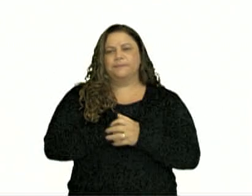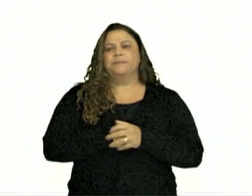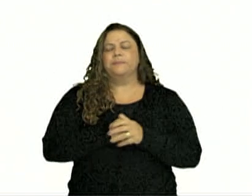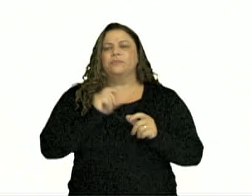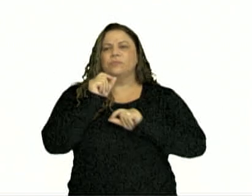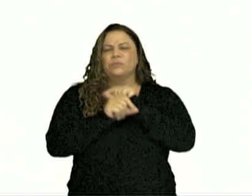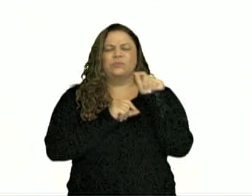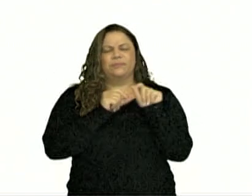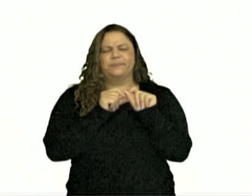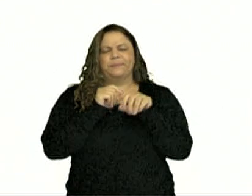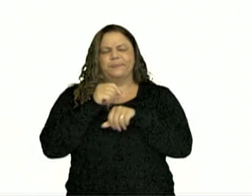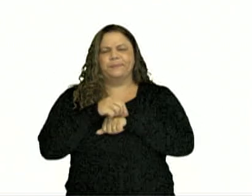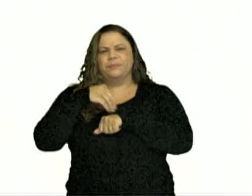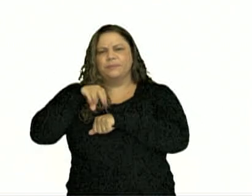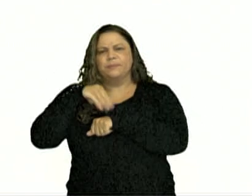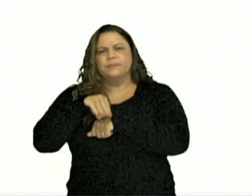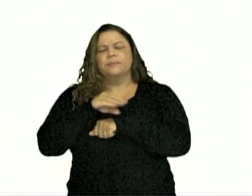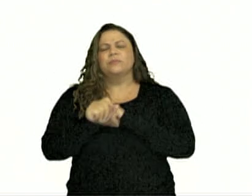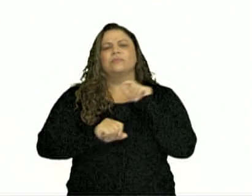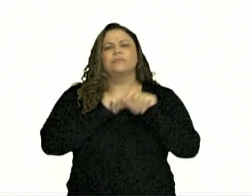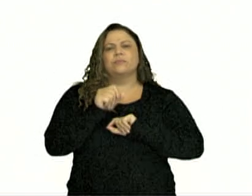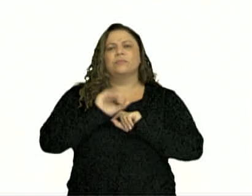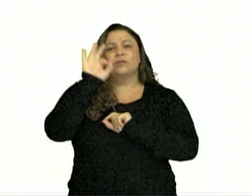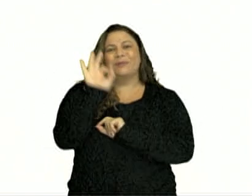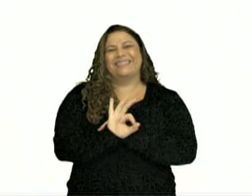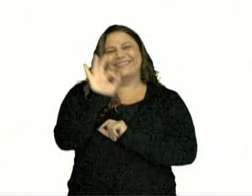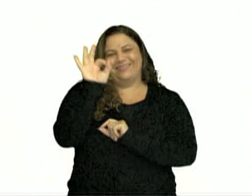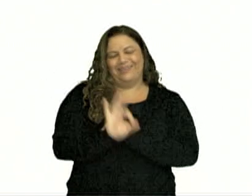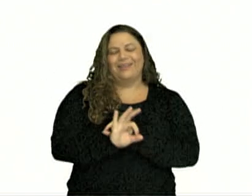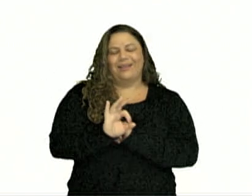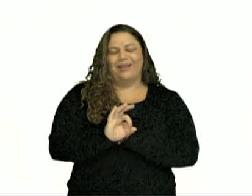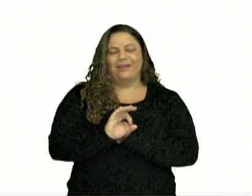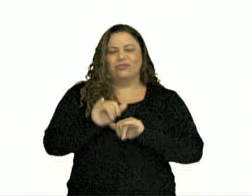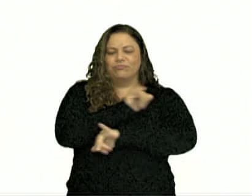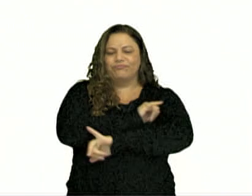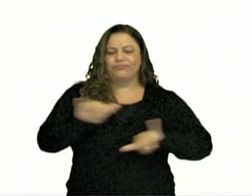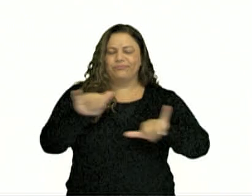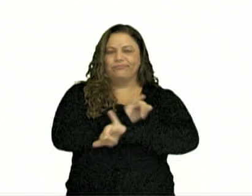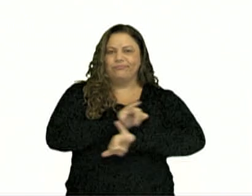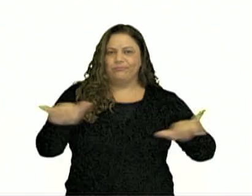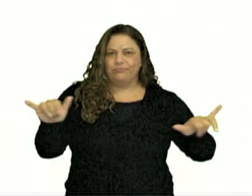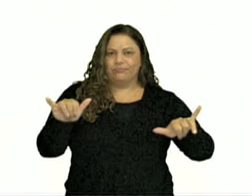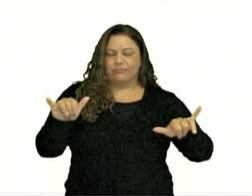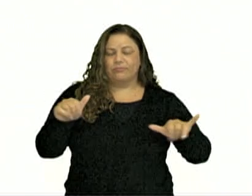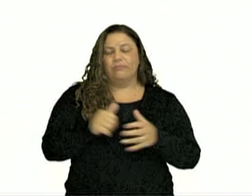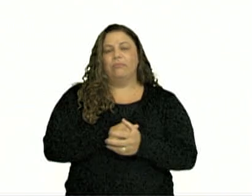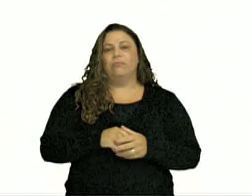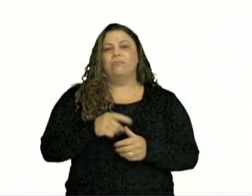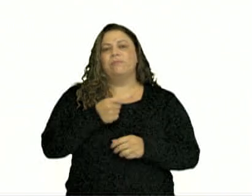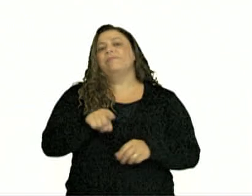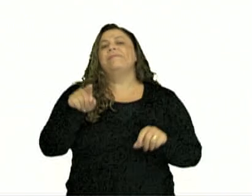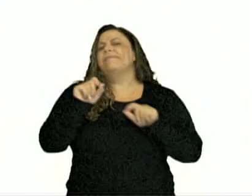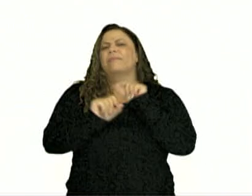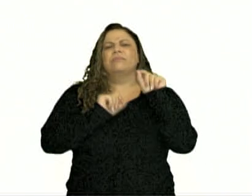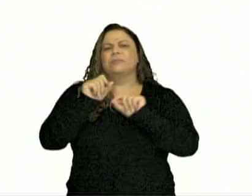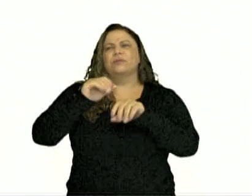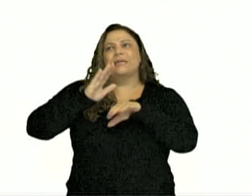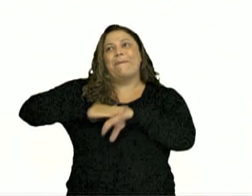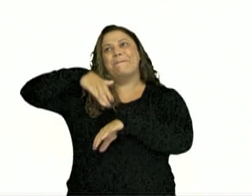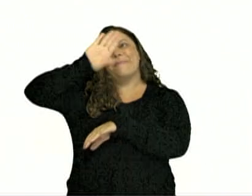taxa anual de financiamento exibida nos folhetos publicitários não seja maior do